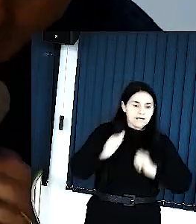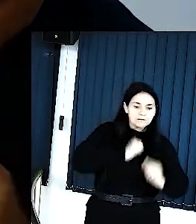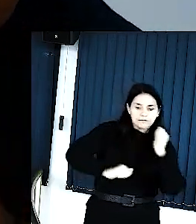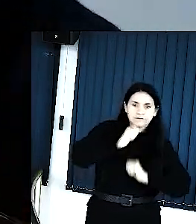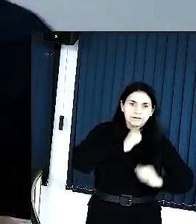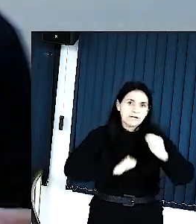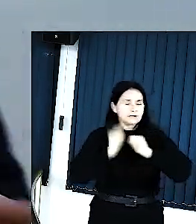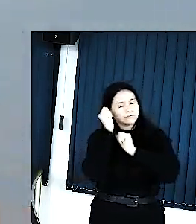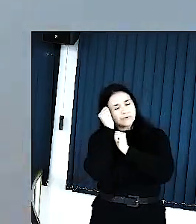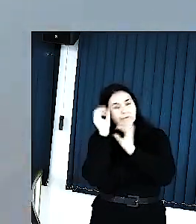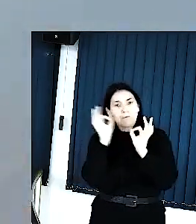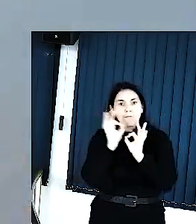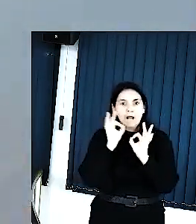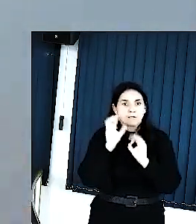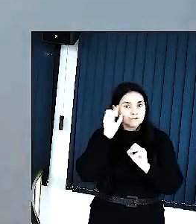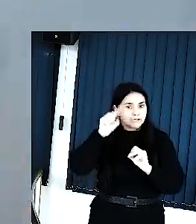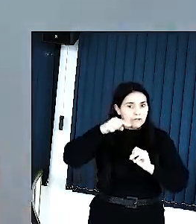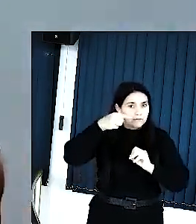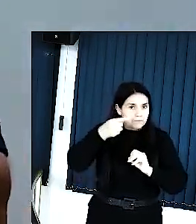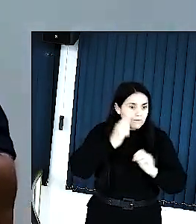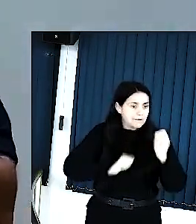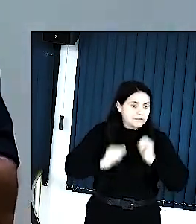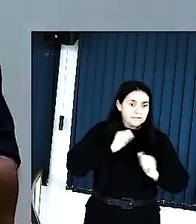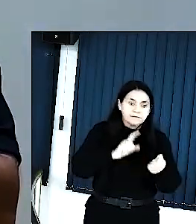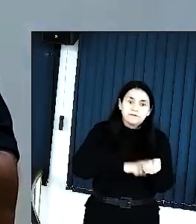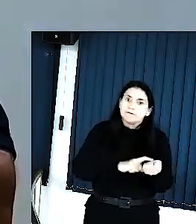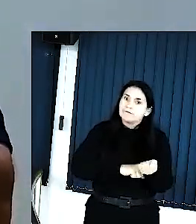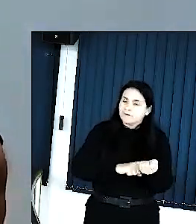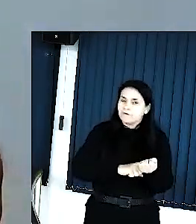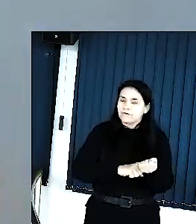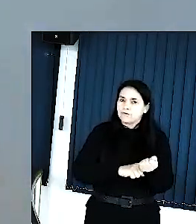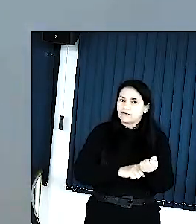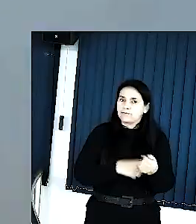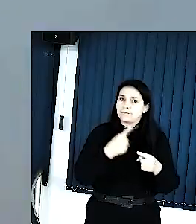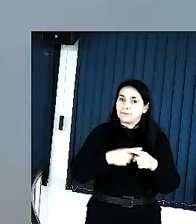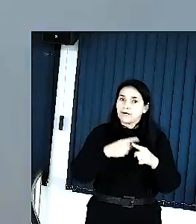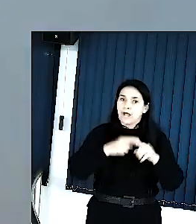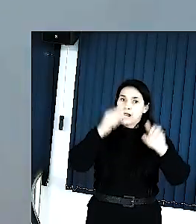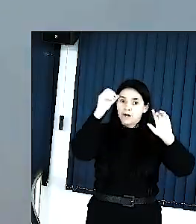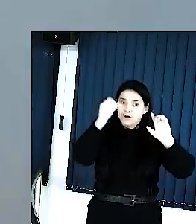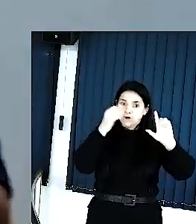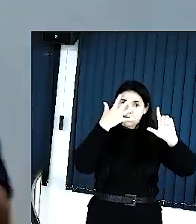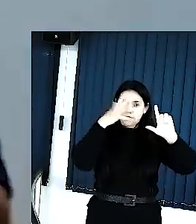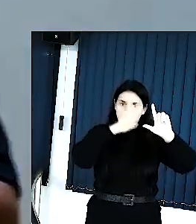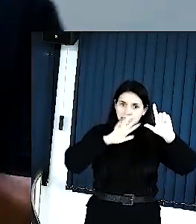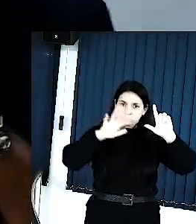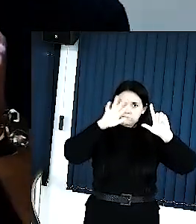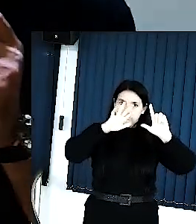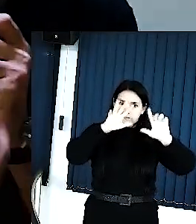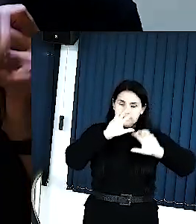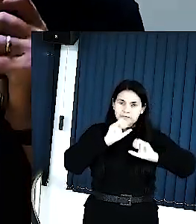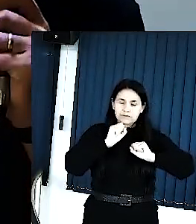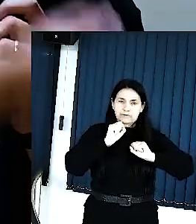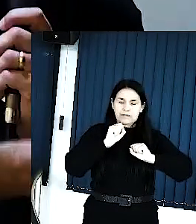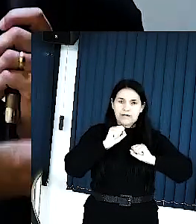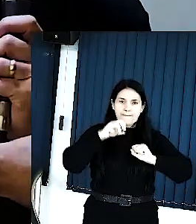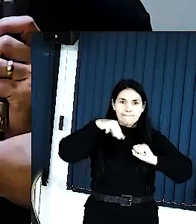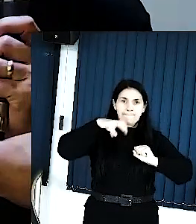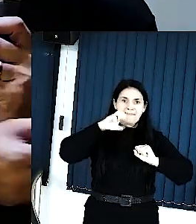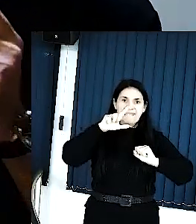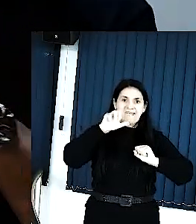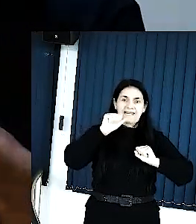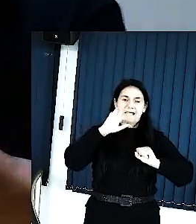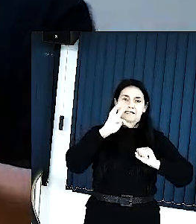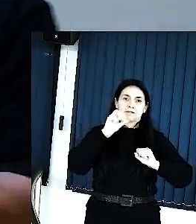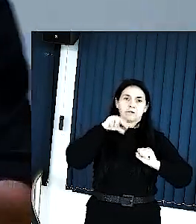dia. A luminosidade, ela inibe a produção da melatonina, que é o hormônio que induz o nosso